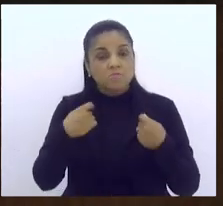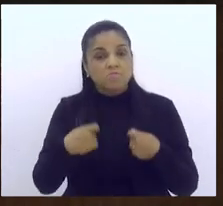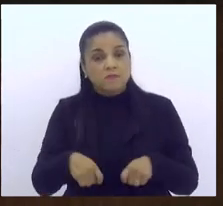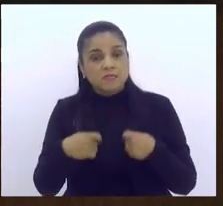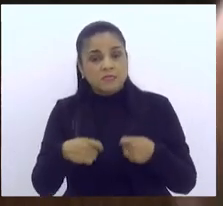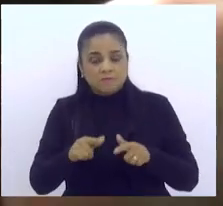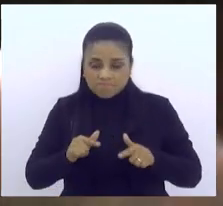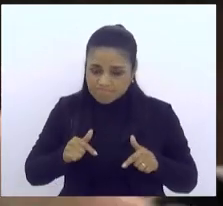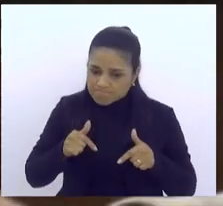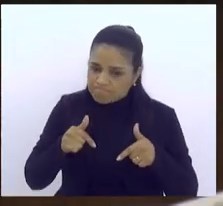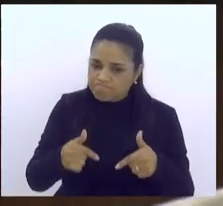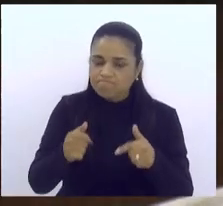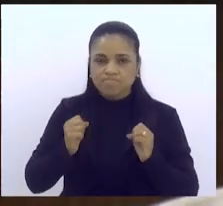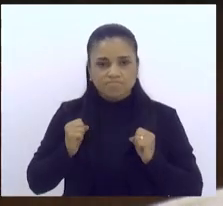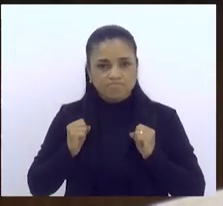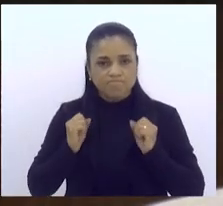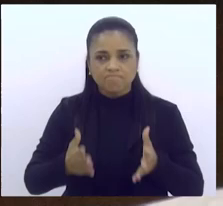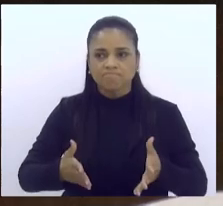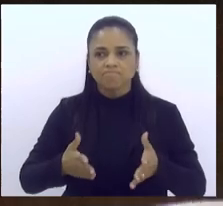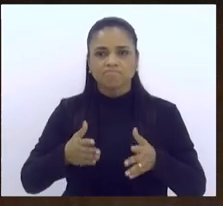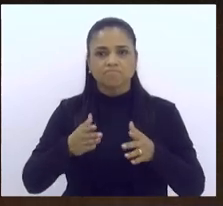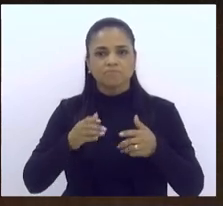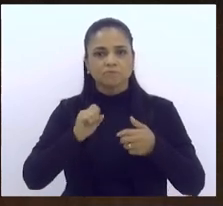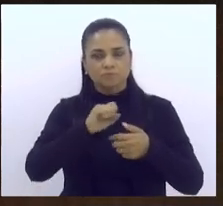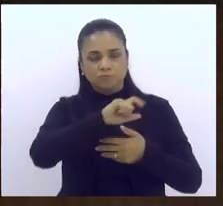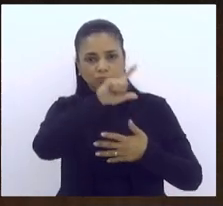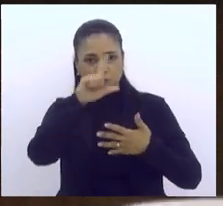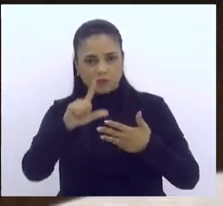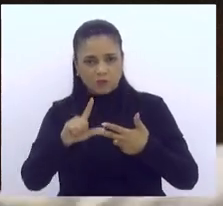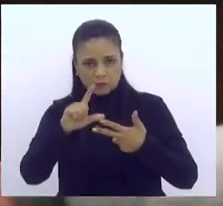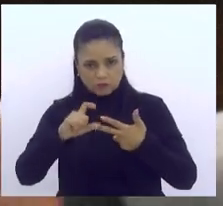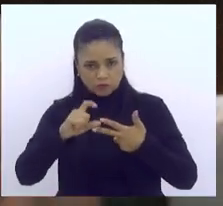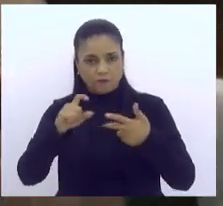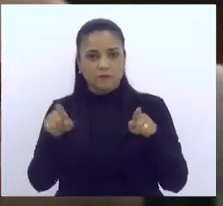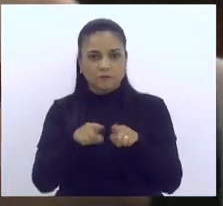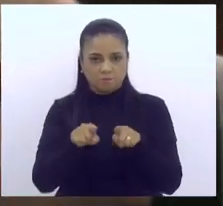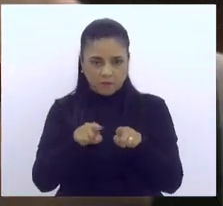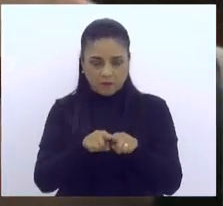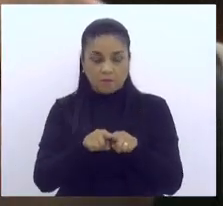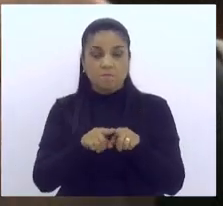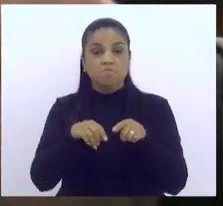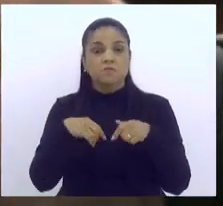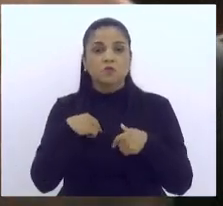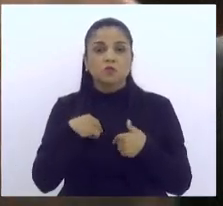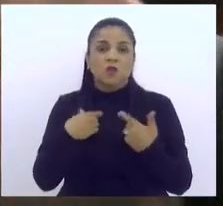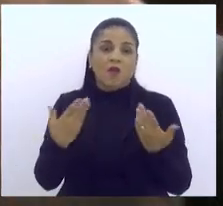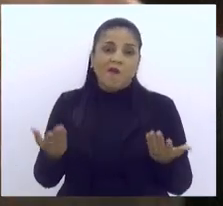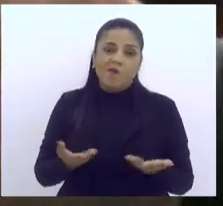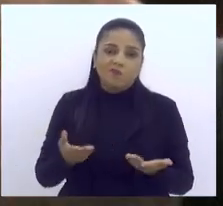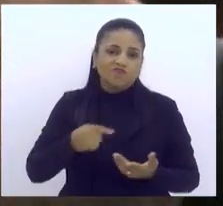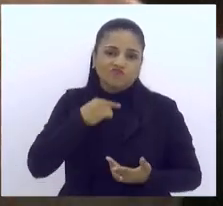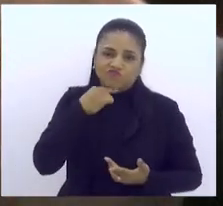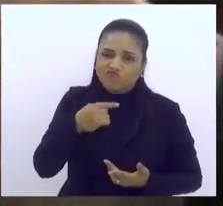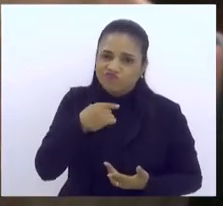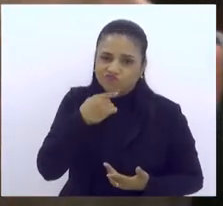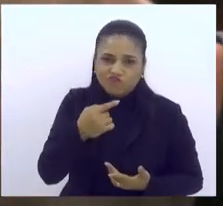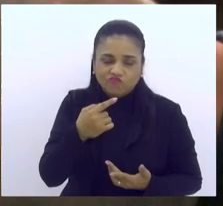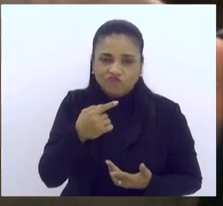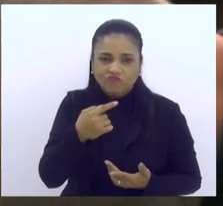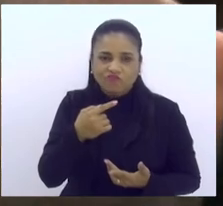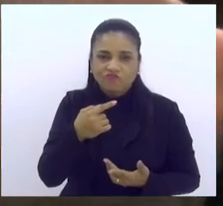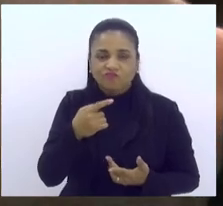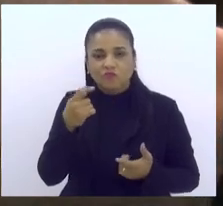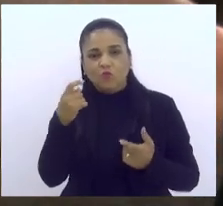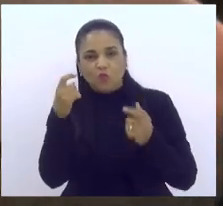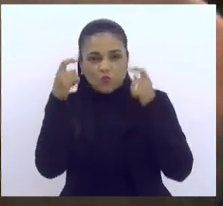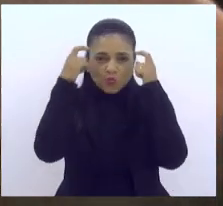mais efetividade do Poder Executivo também. Agora, não adianta a gente ficar vivendo no mundo dos